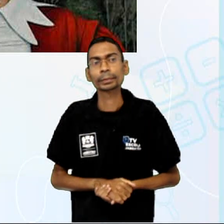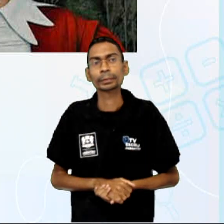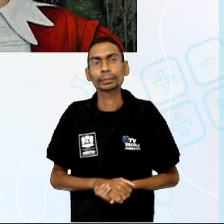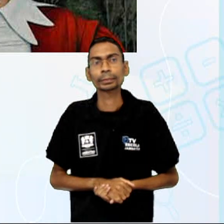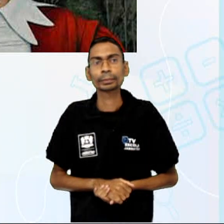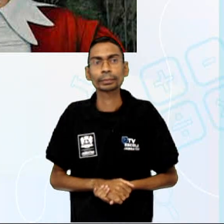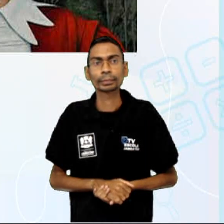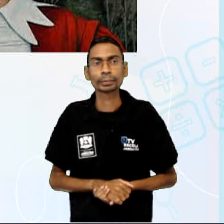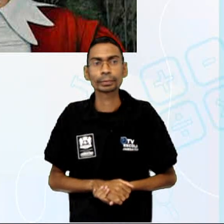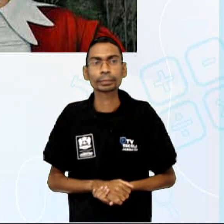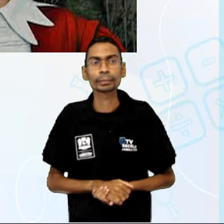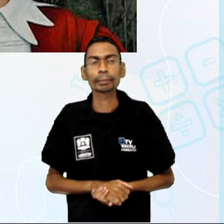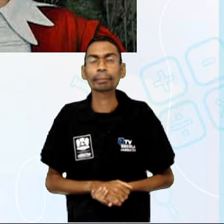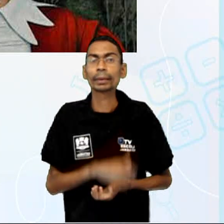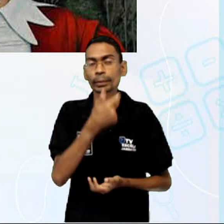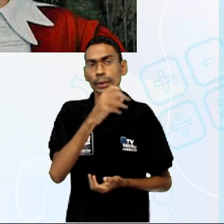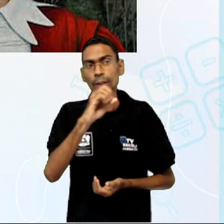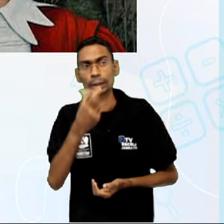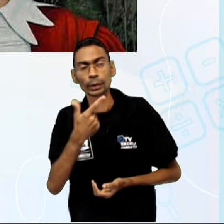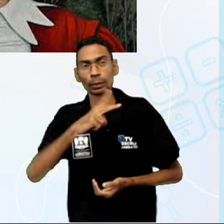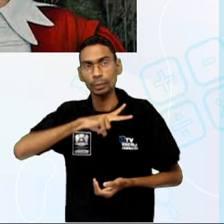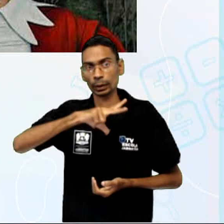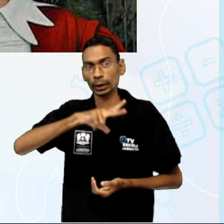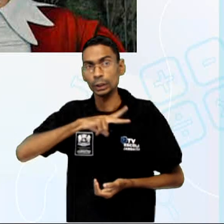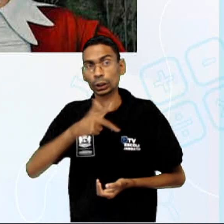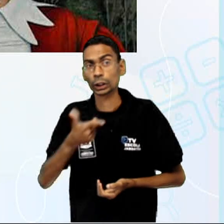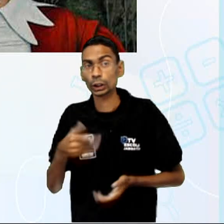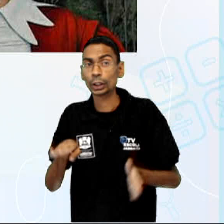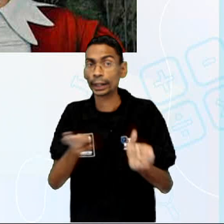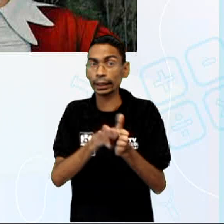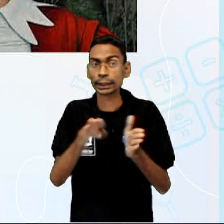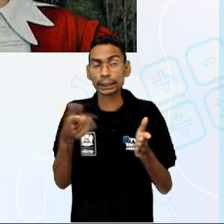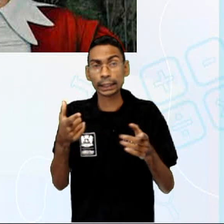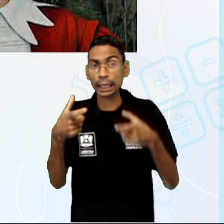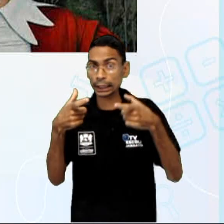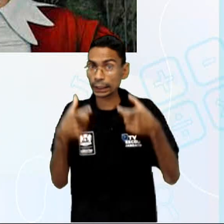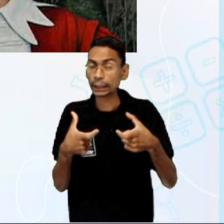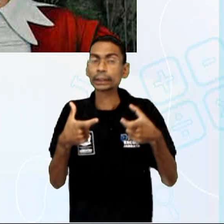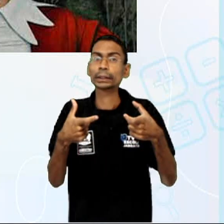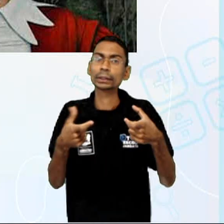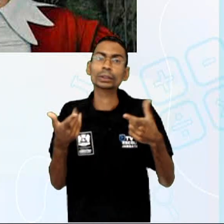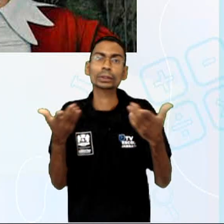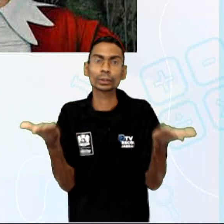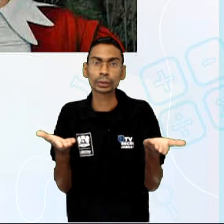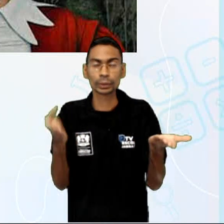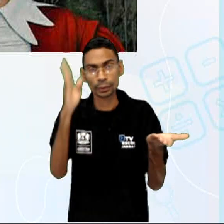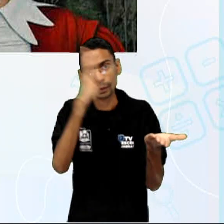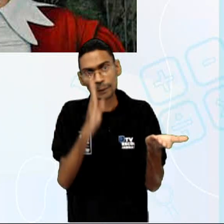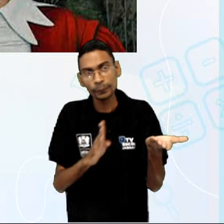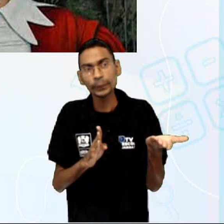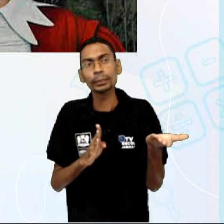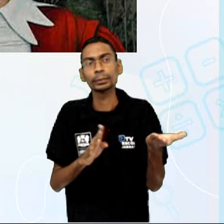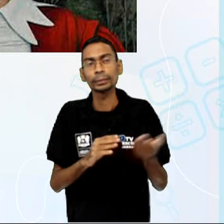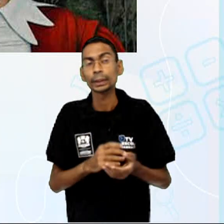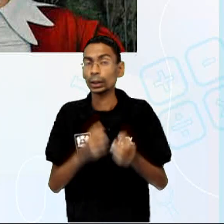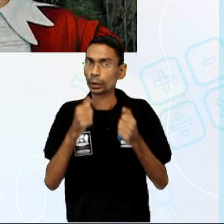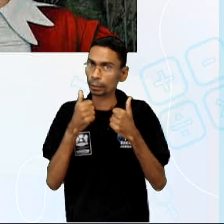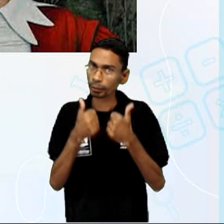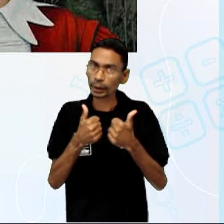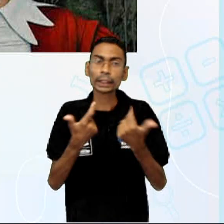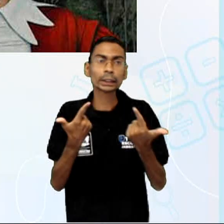1500, os portugueses chegaram nas terras que hoje correspondem ao Brasil. Beleza. Sobre